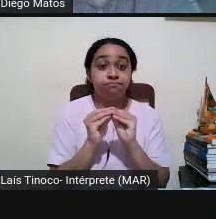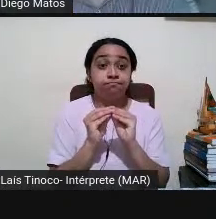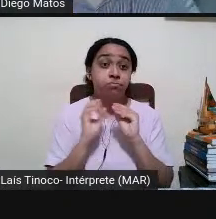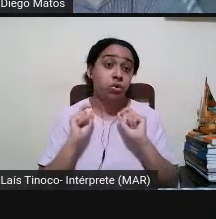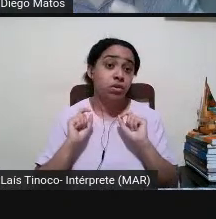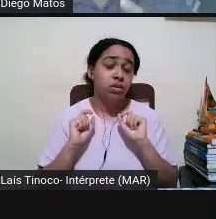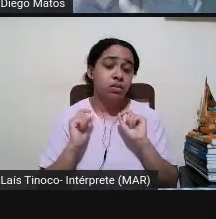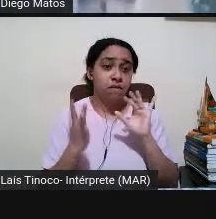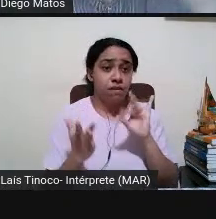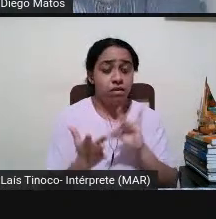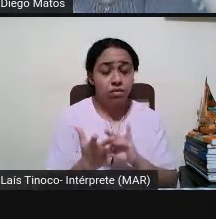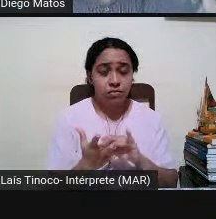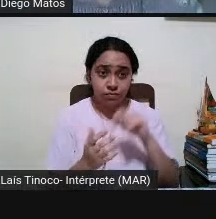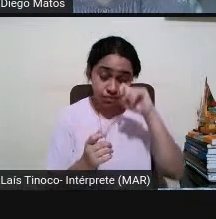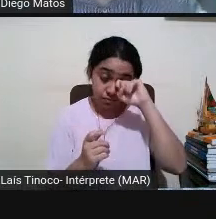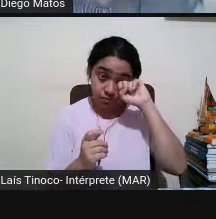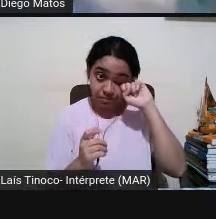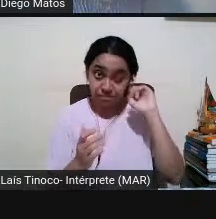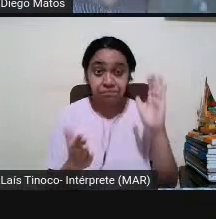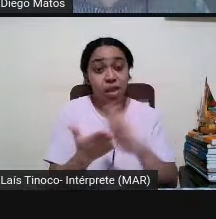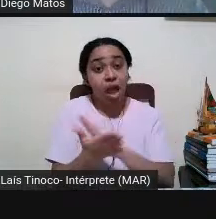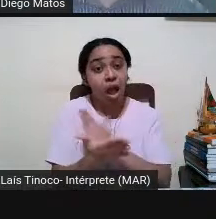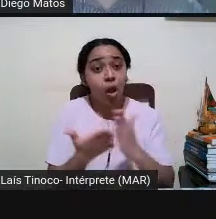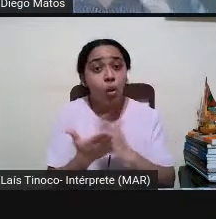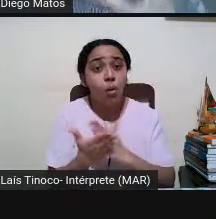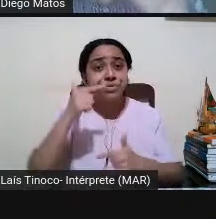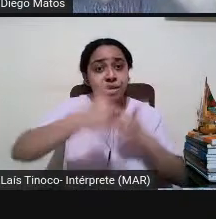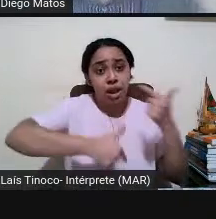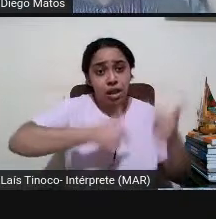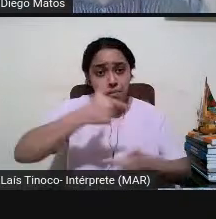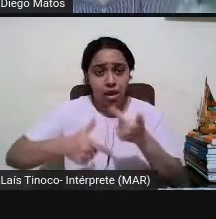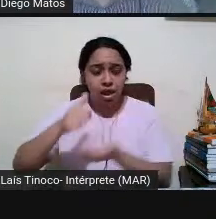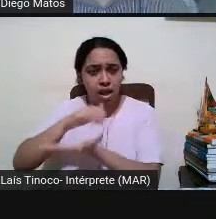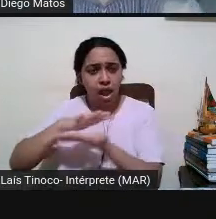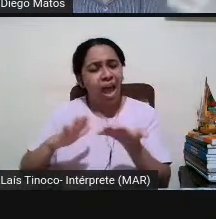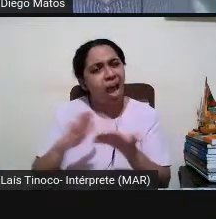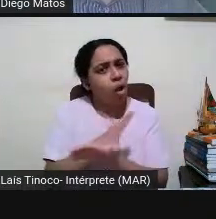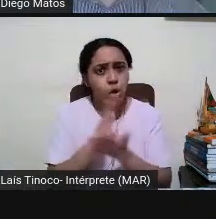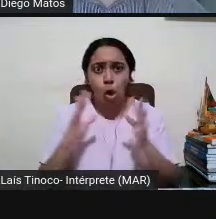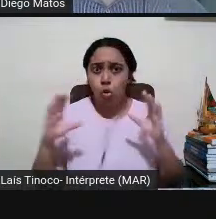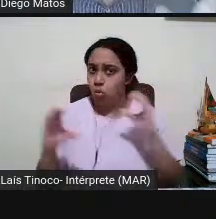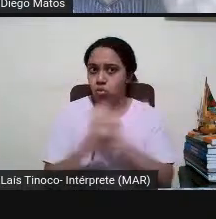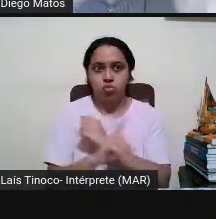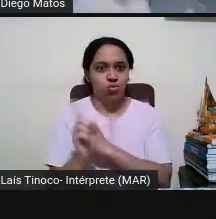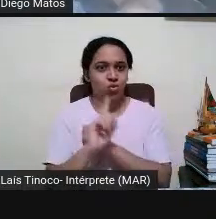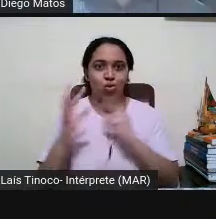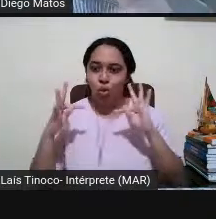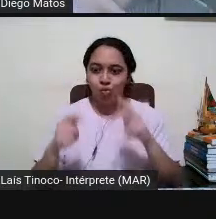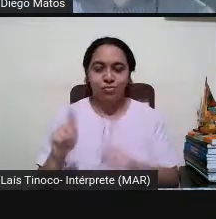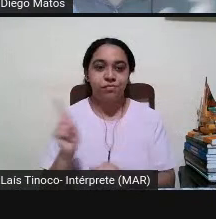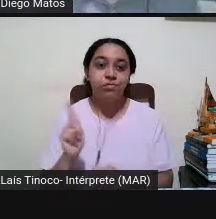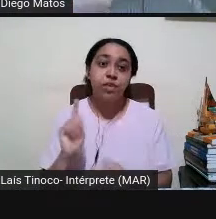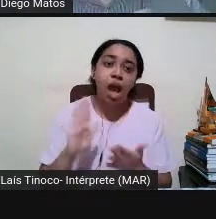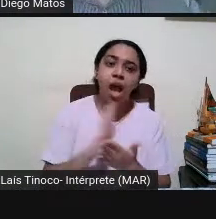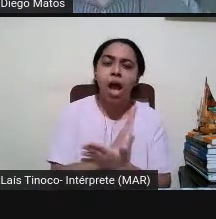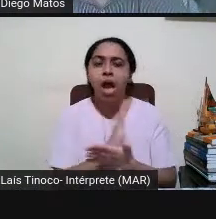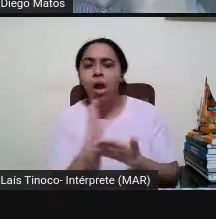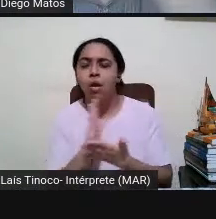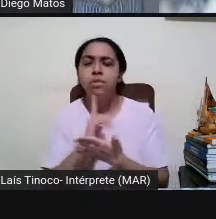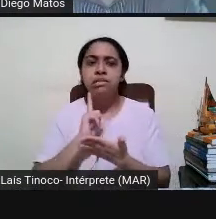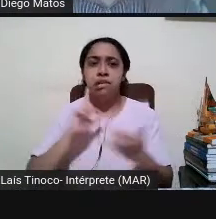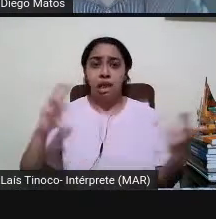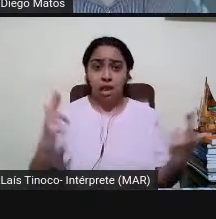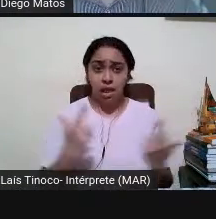verdade algumas das atividades né não são todos algumas das atividades no qual a gente teria algum